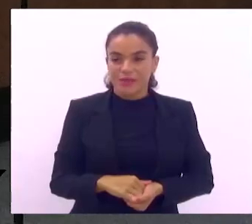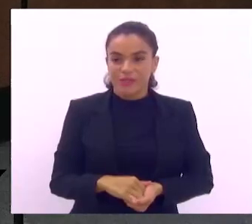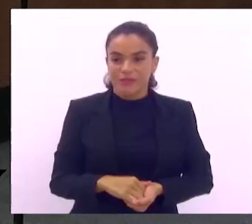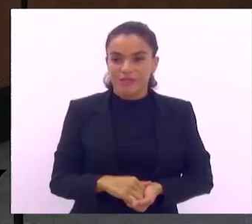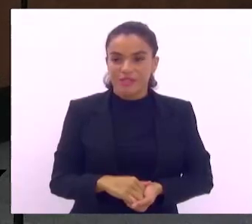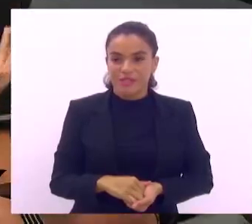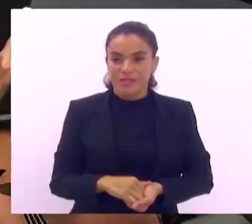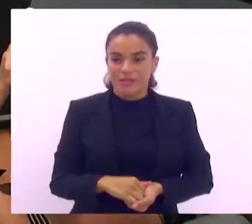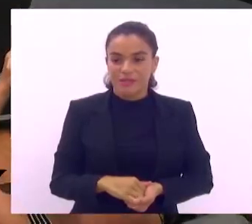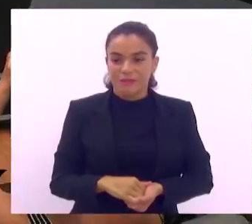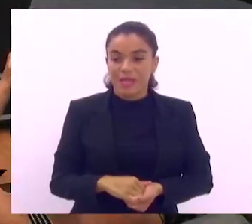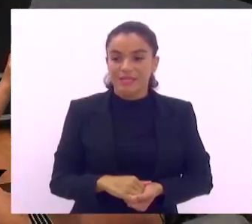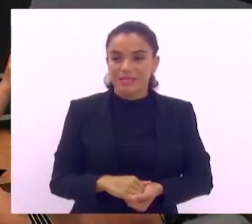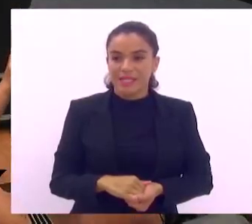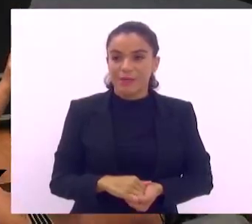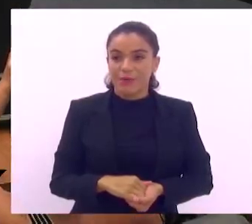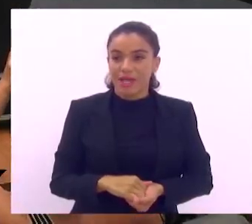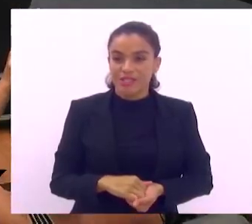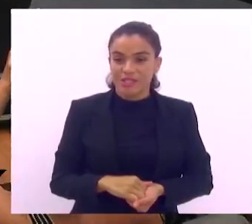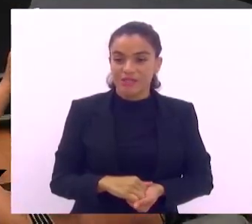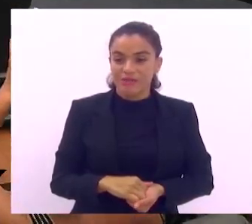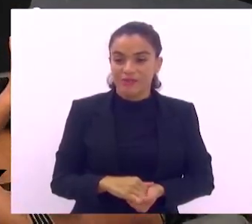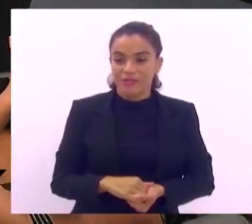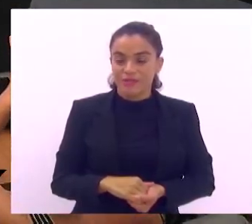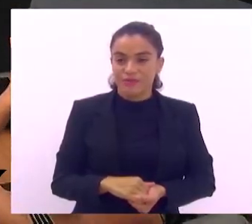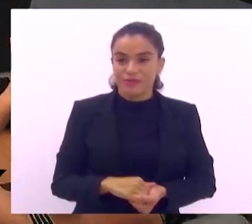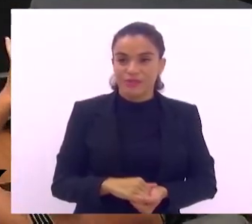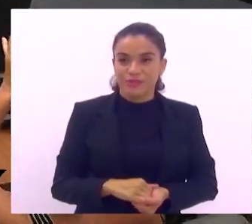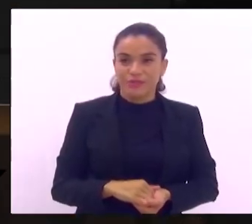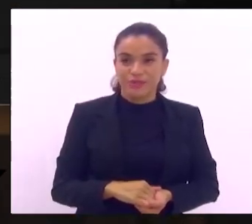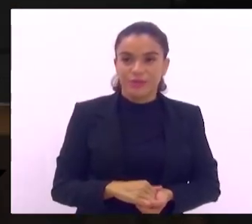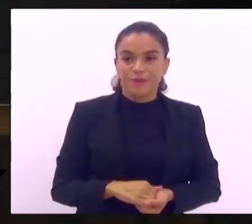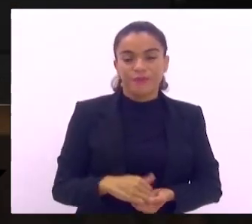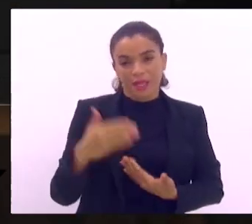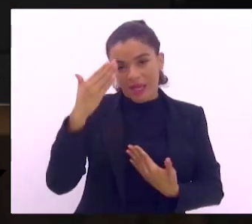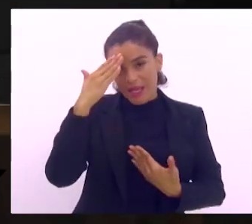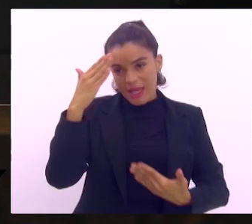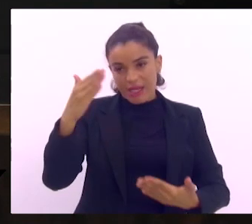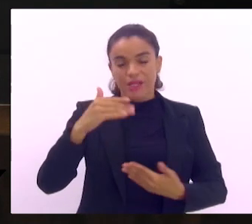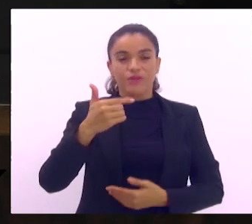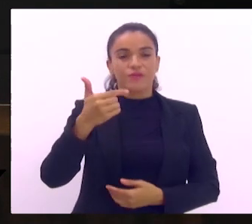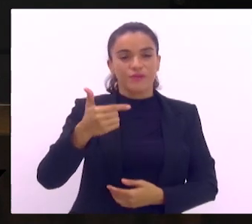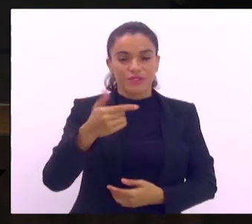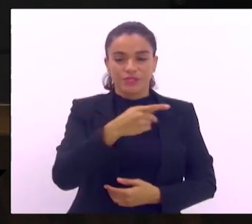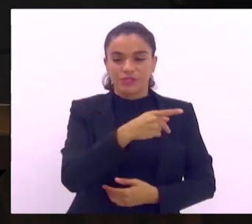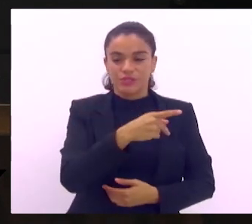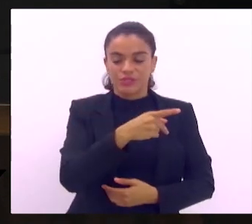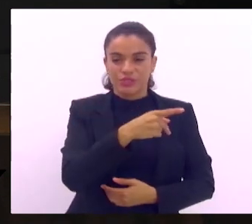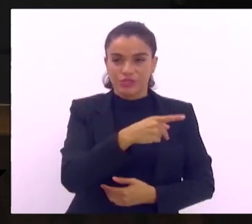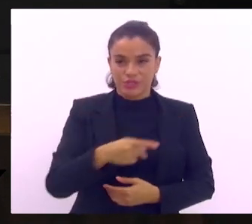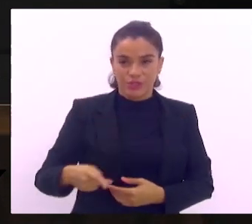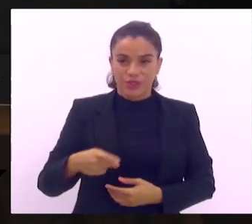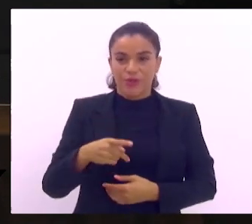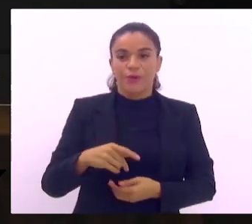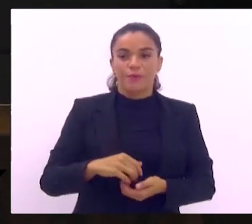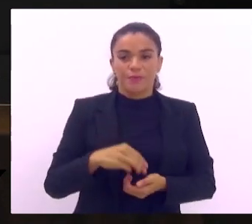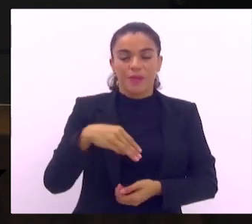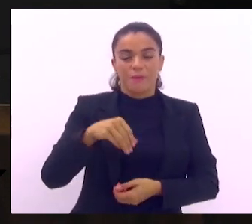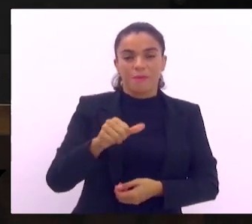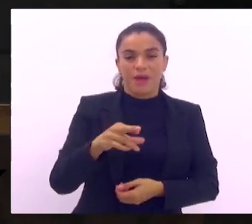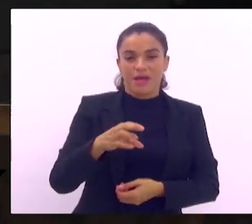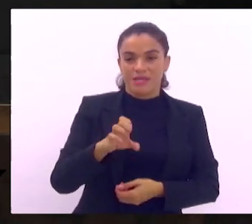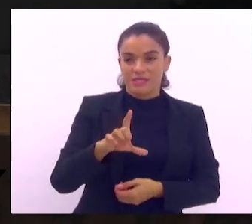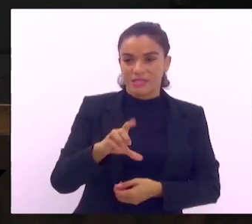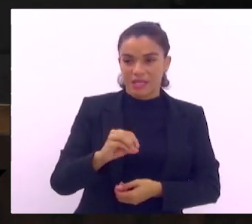Obrigado, presidente Vlamir Mota. Agradecer a presença do vice-diretor da Universidade Federal Fluminense, diretor Marcelo Moreira.